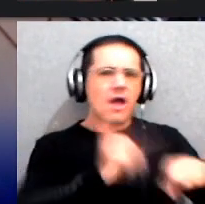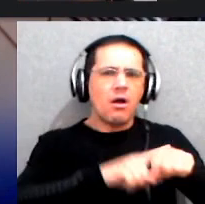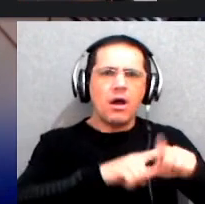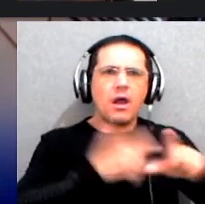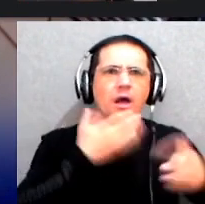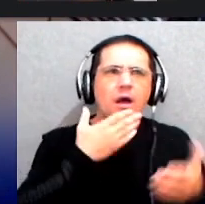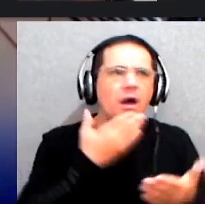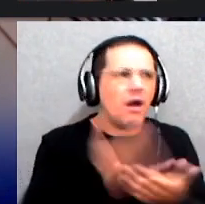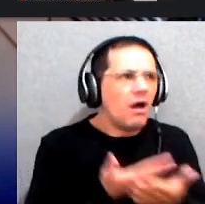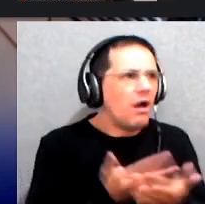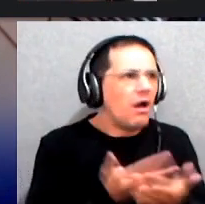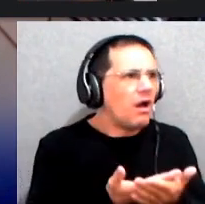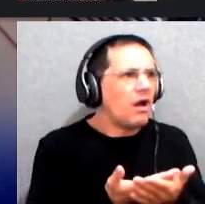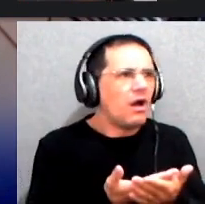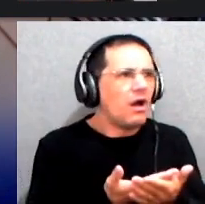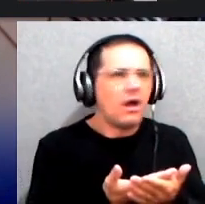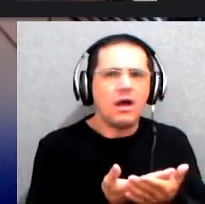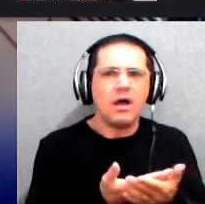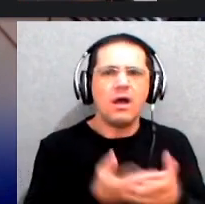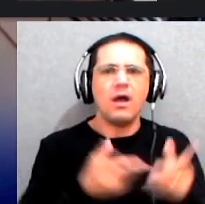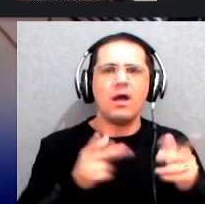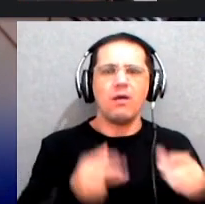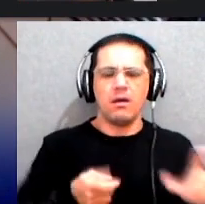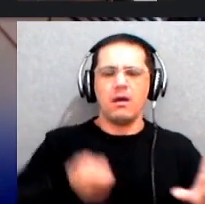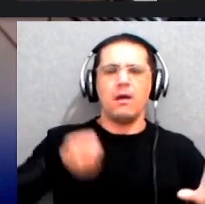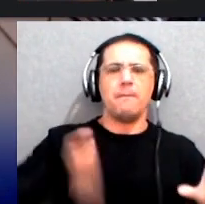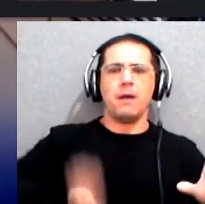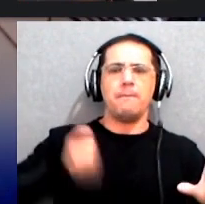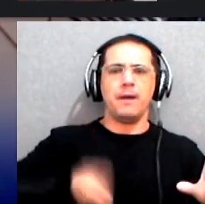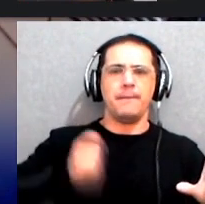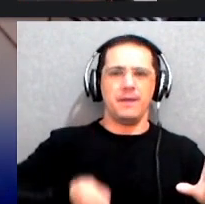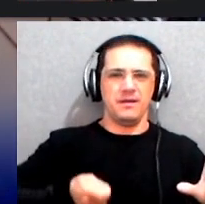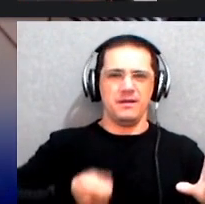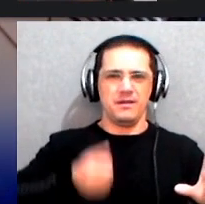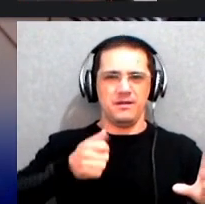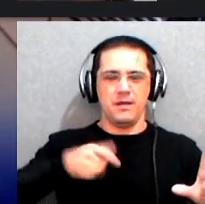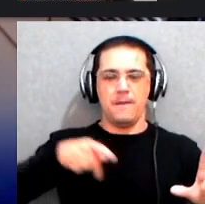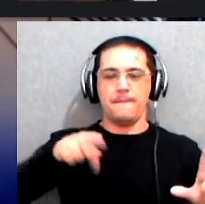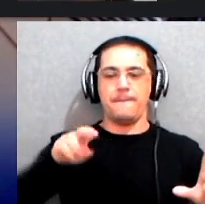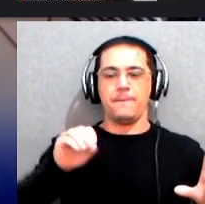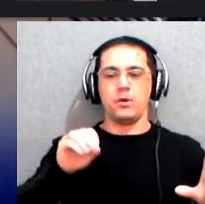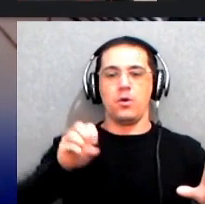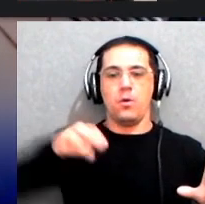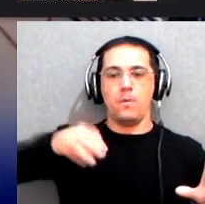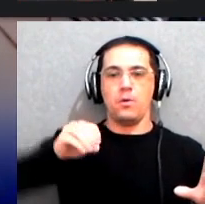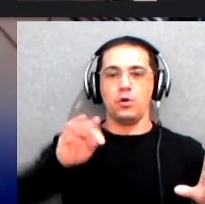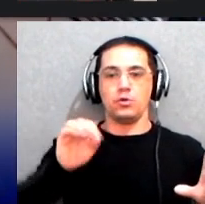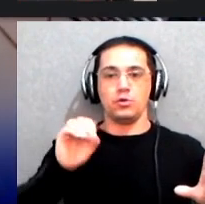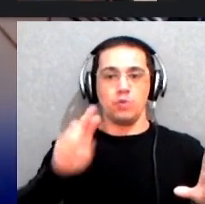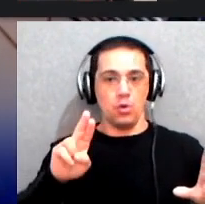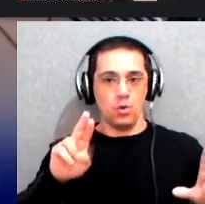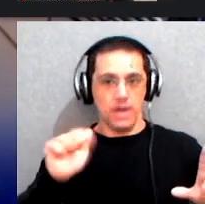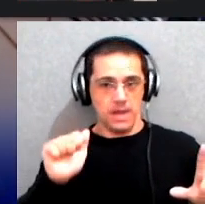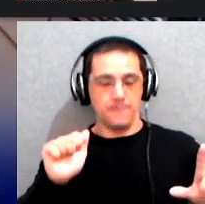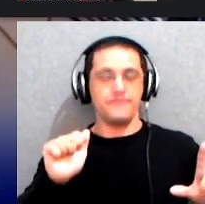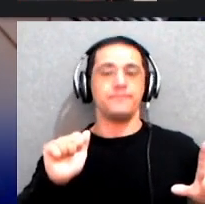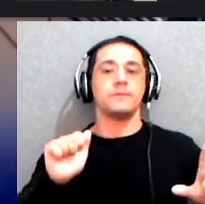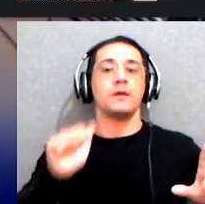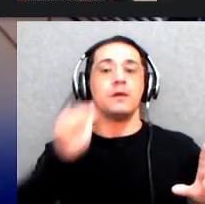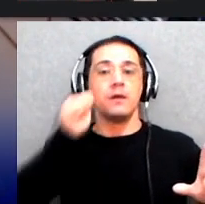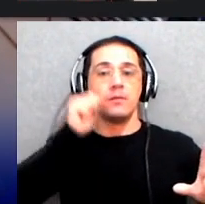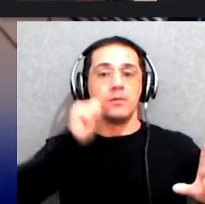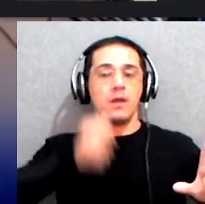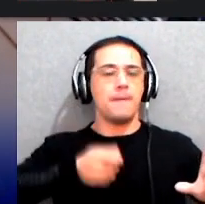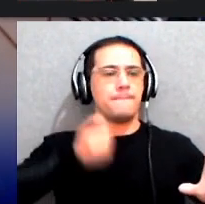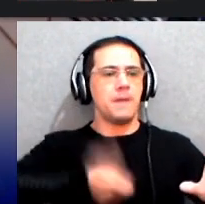promotora está falando, é como aqui, foca na promotora. Se foca no promotor, eu não sei o que os jurados estão fazendo. Eu não sei se o